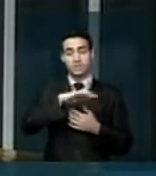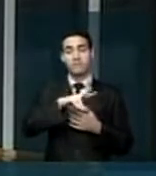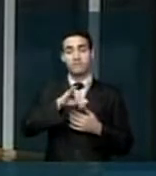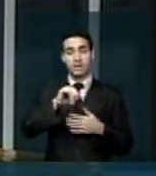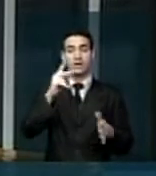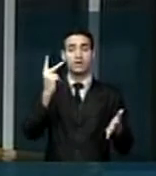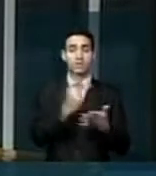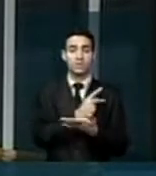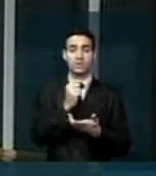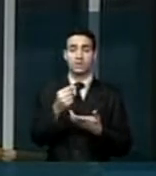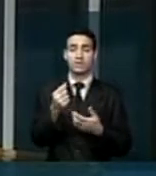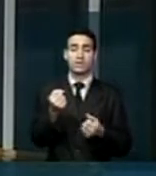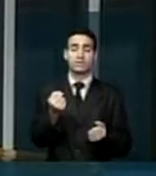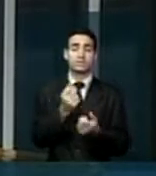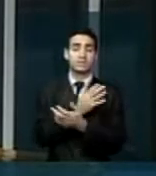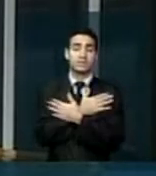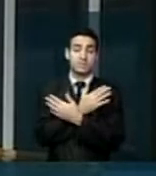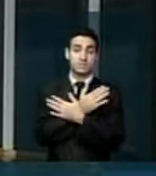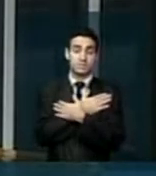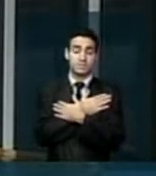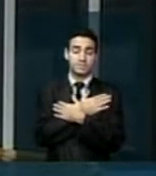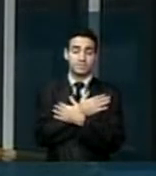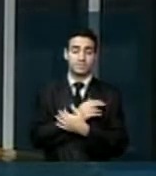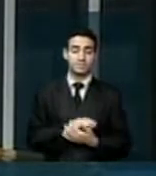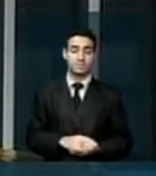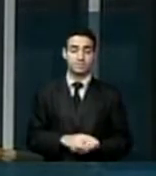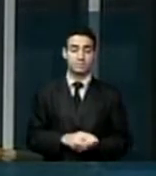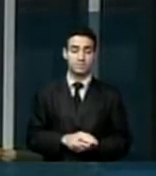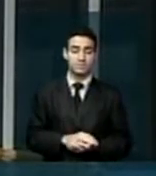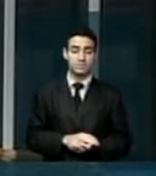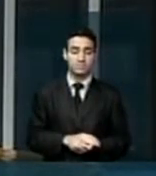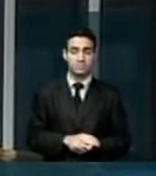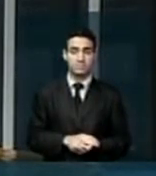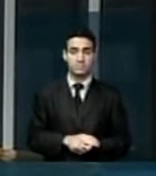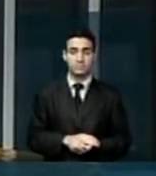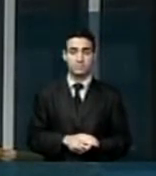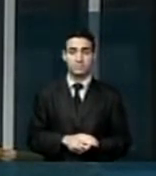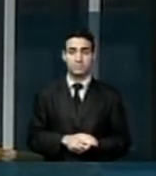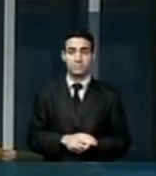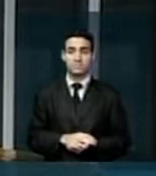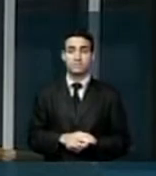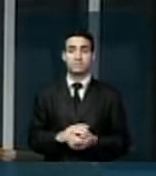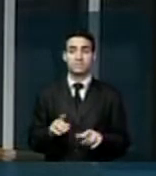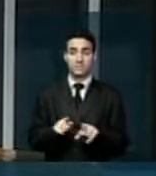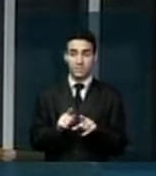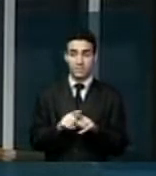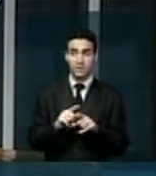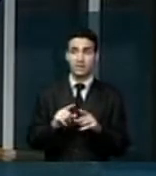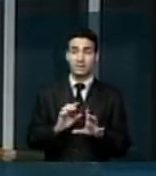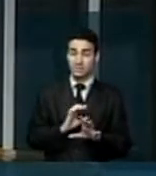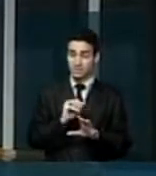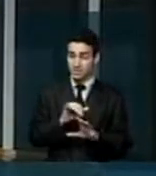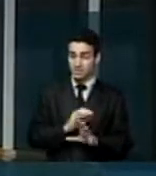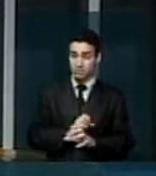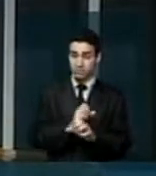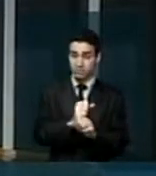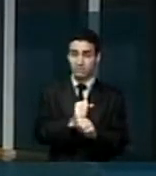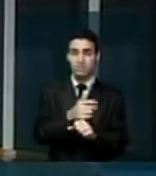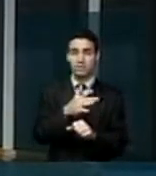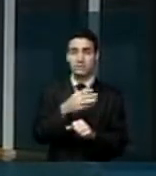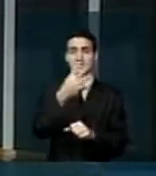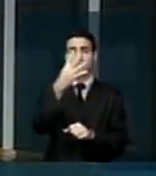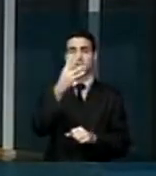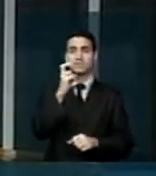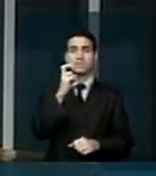ficarão desempregadas. E nós estamos falando diretamente, indiretamente são quase 5.000 pessoas